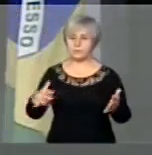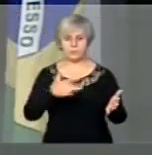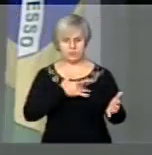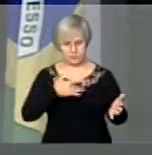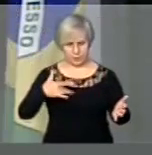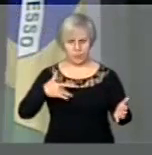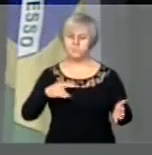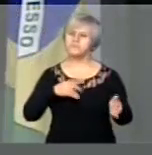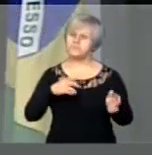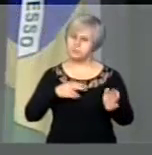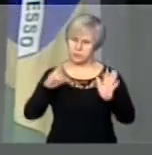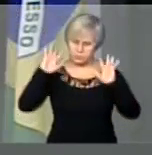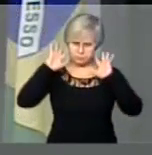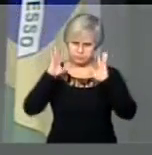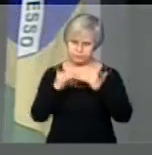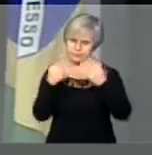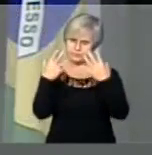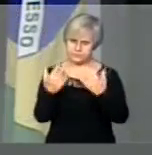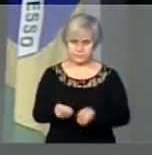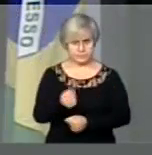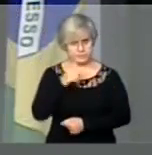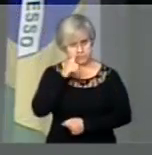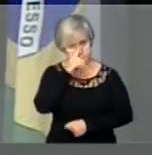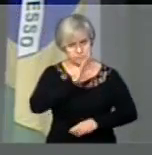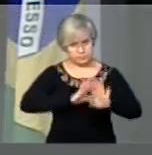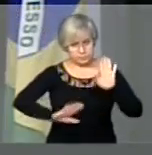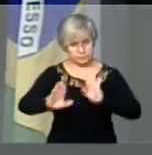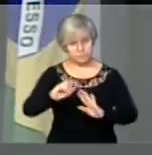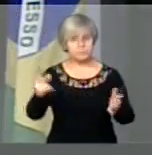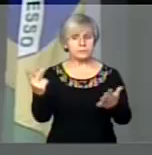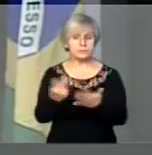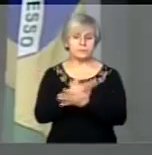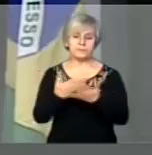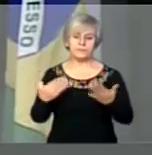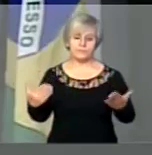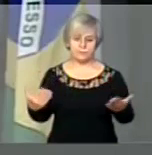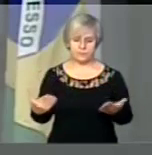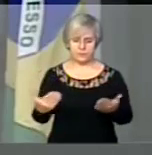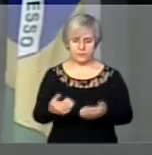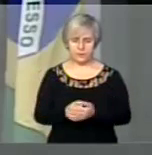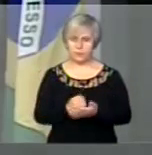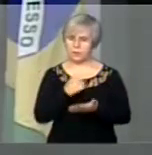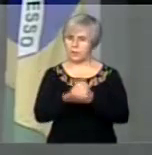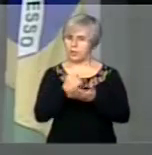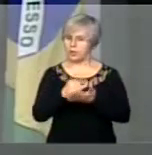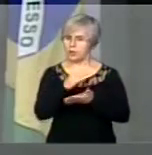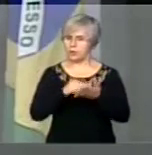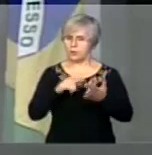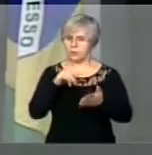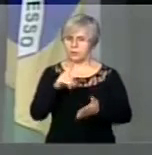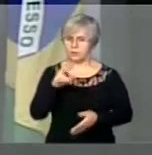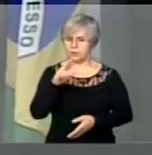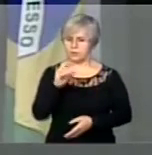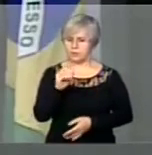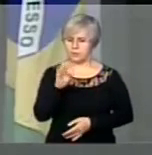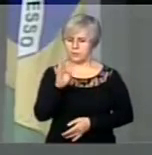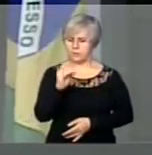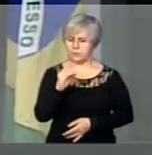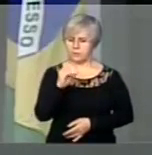devido reconhecimento à gravidade da situação. O protocolo que o Estado de